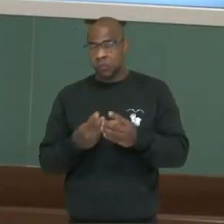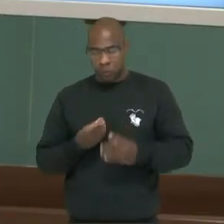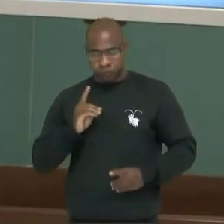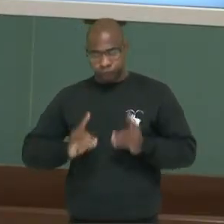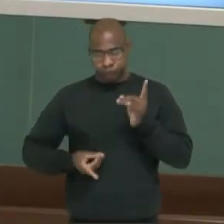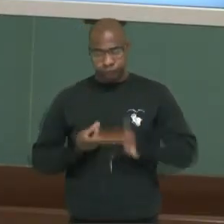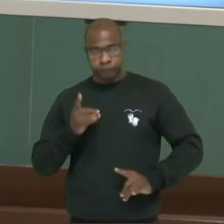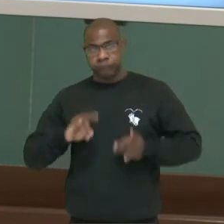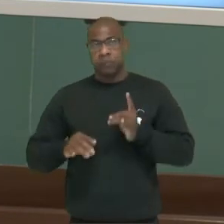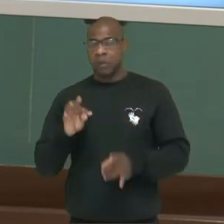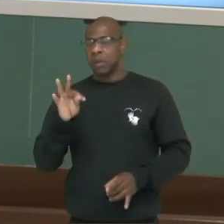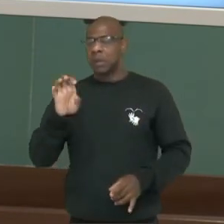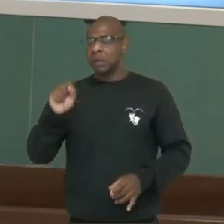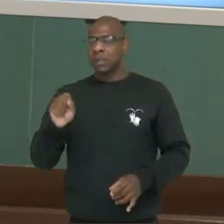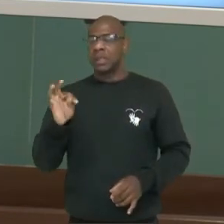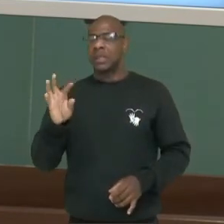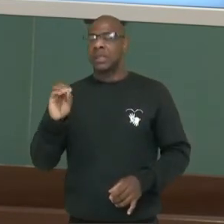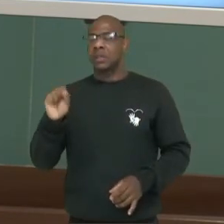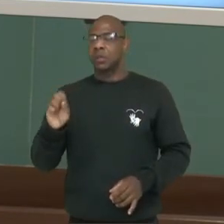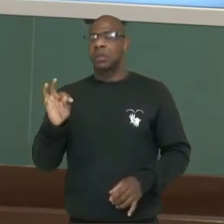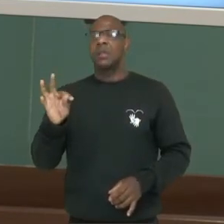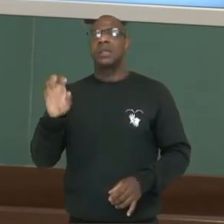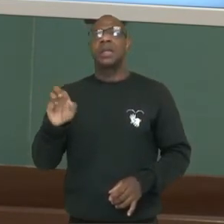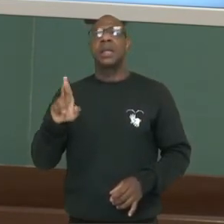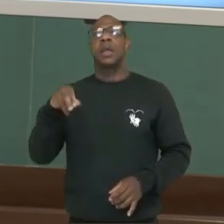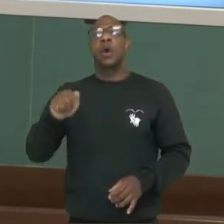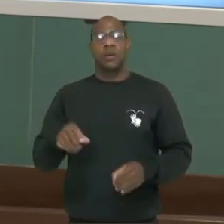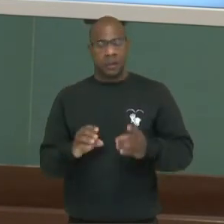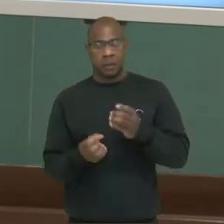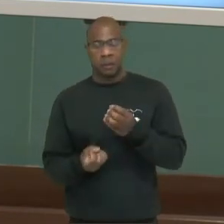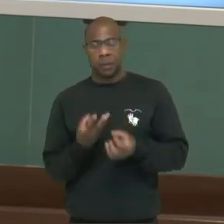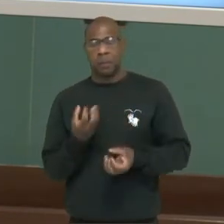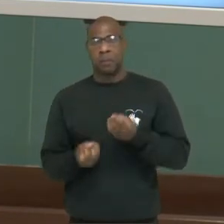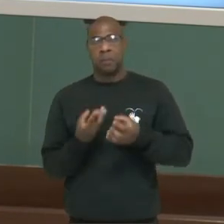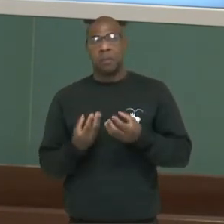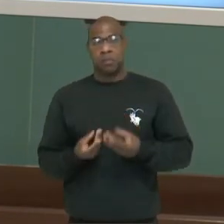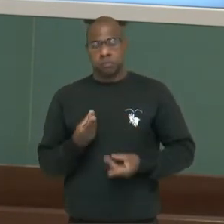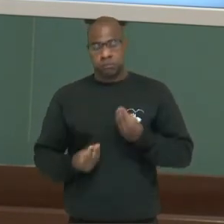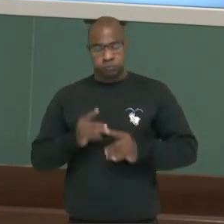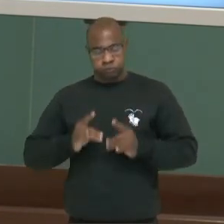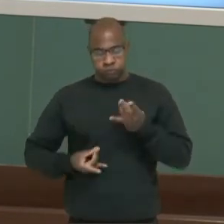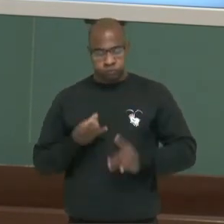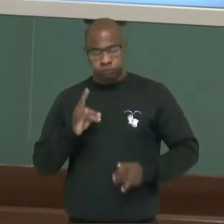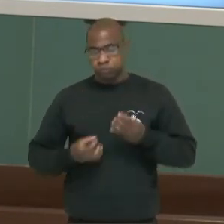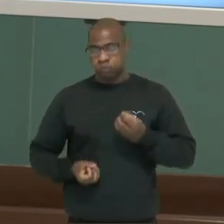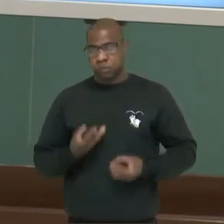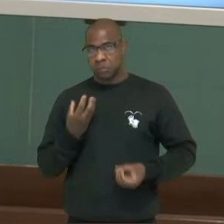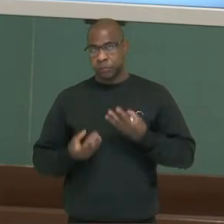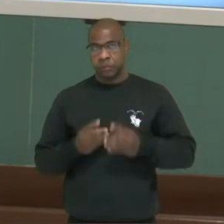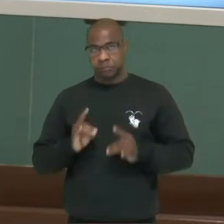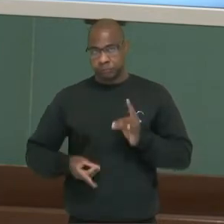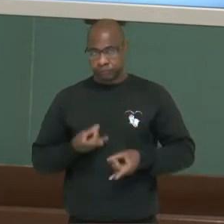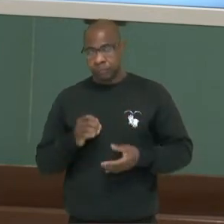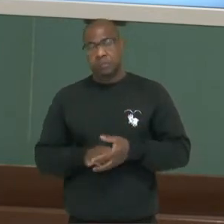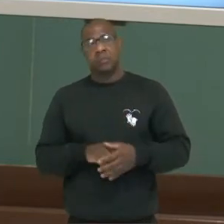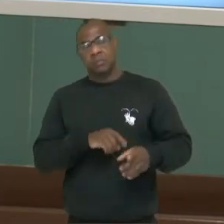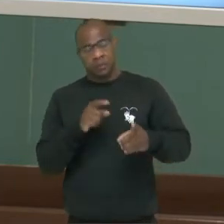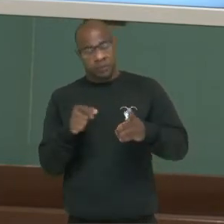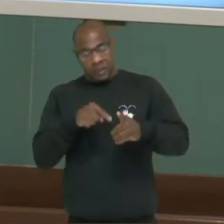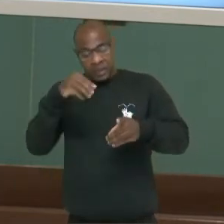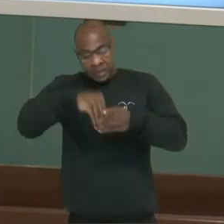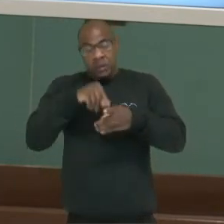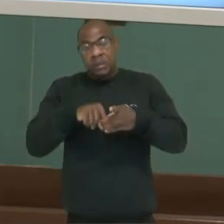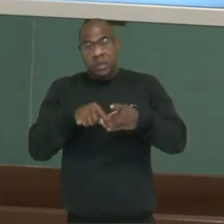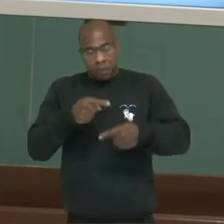testosterona. O FSH ele vai atuar nos túbulos seminíferos. E o que ele vai fazer? Vai produzir os